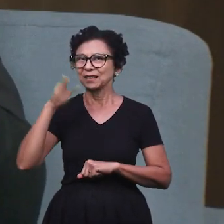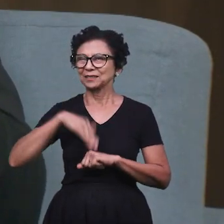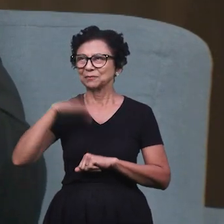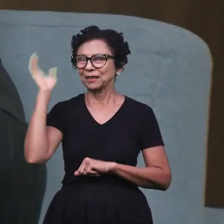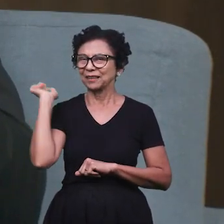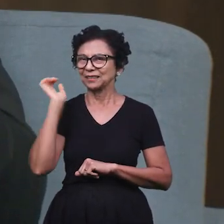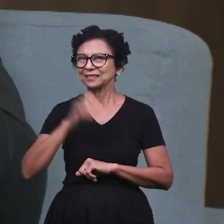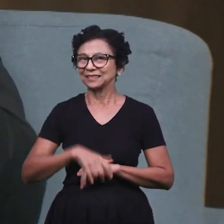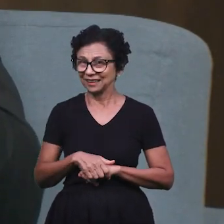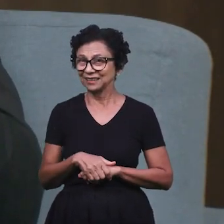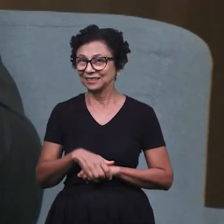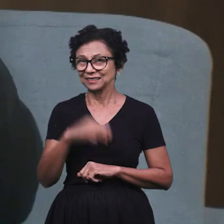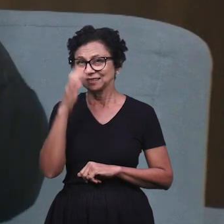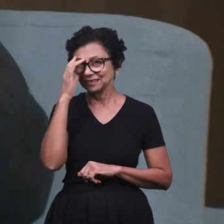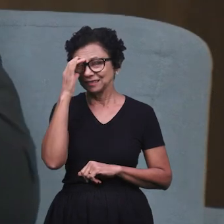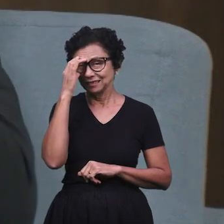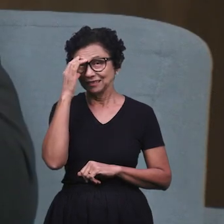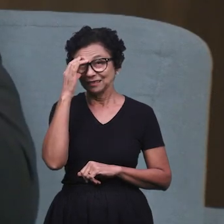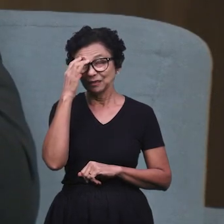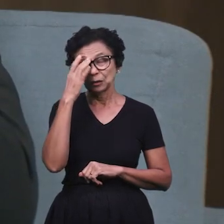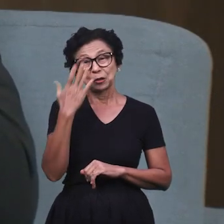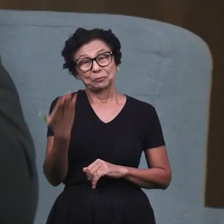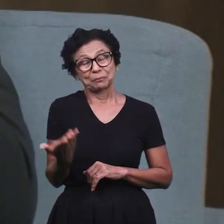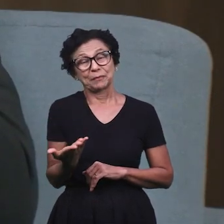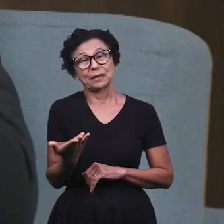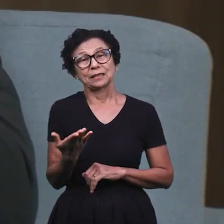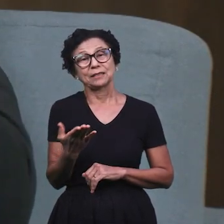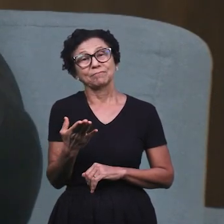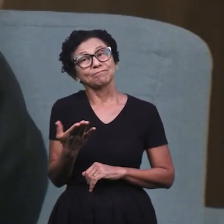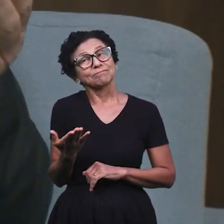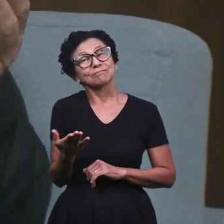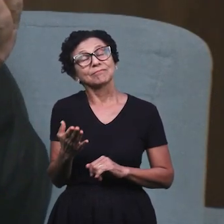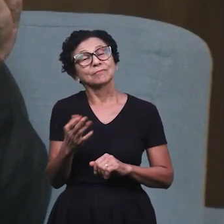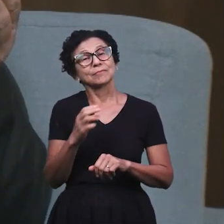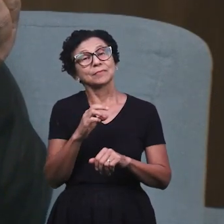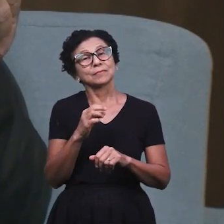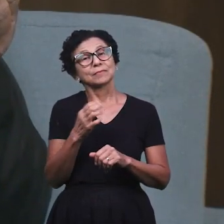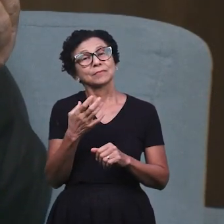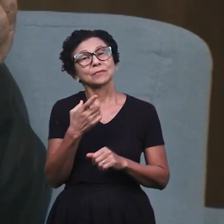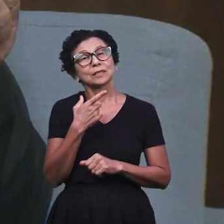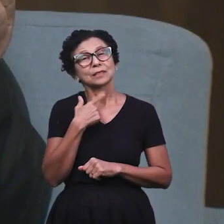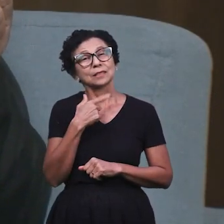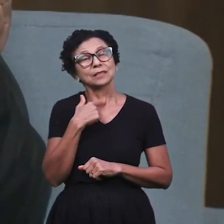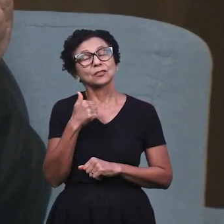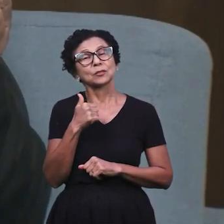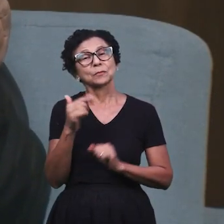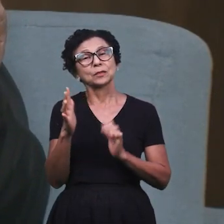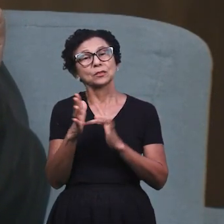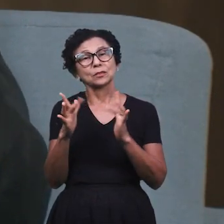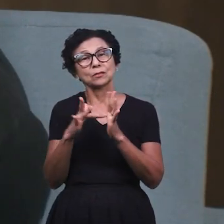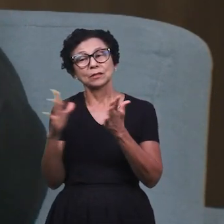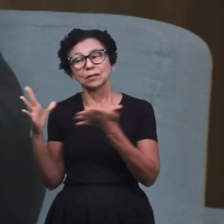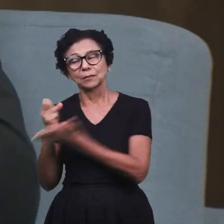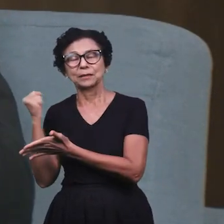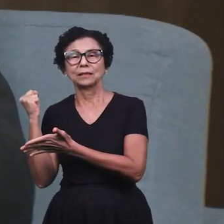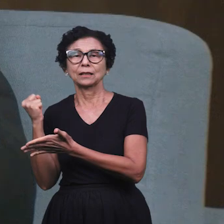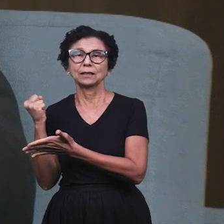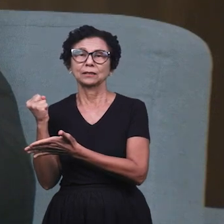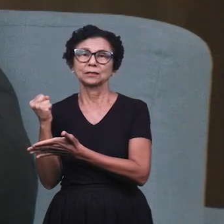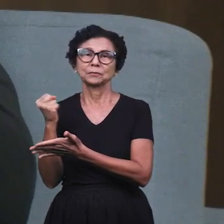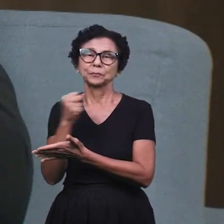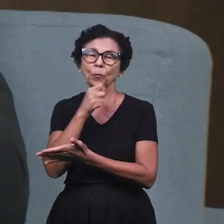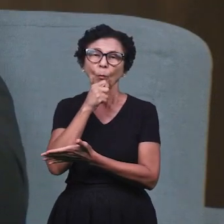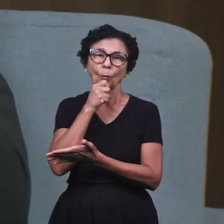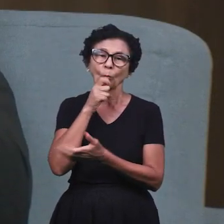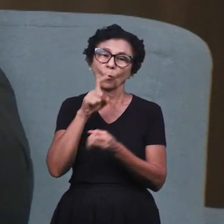verdade, o que nós queremos é que Jesus volte e arrebate a sua igreja. Mas enquanto Jesus não volta, nós vamos vivendo.